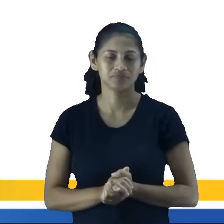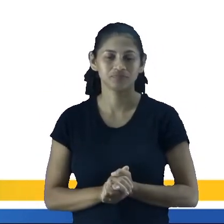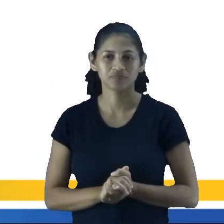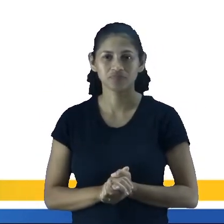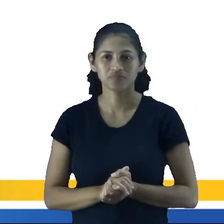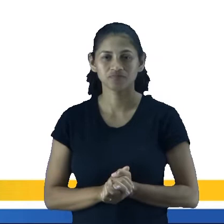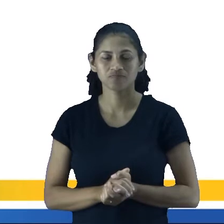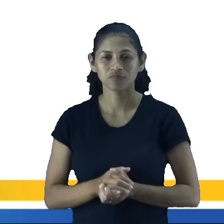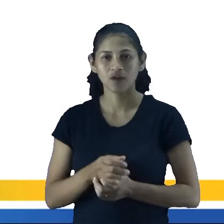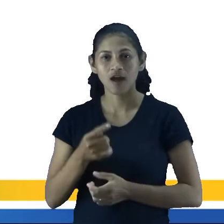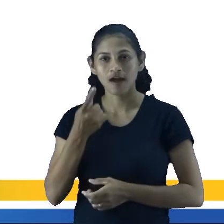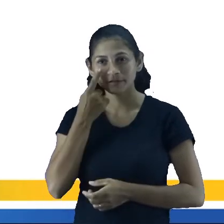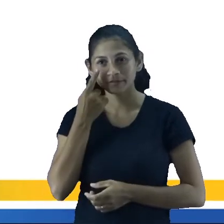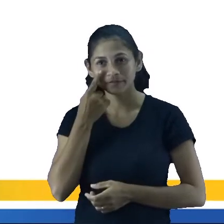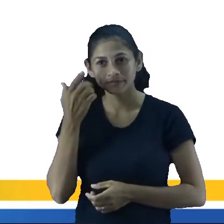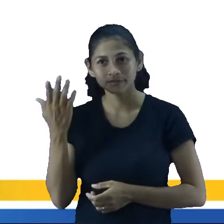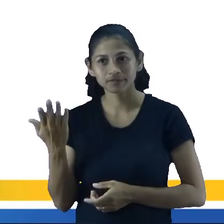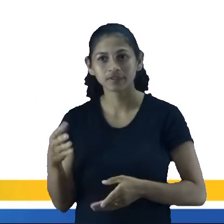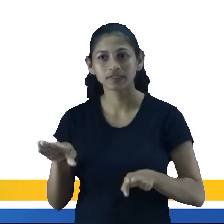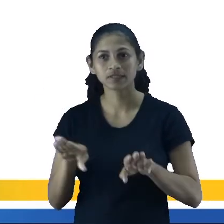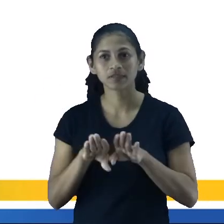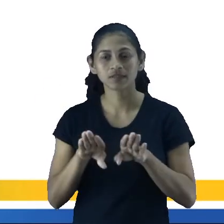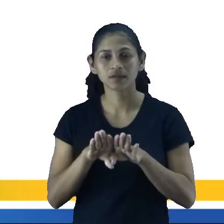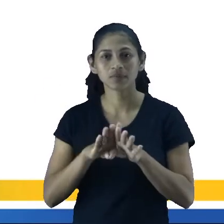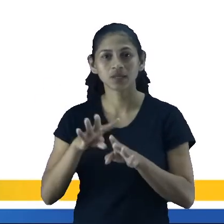gente vê também aí, né, drones